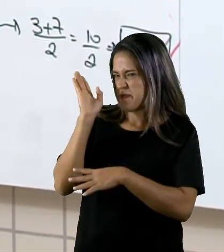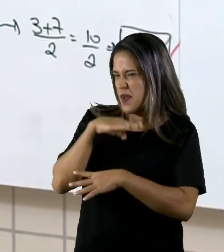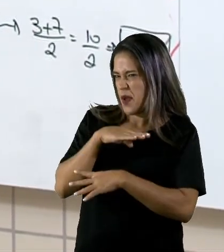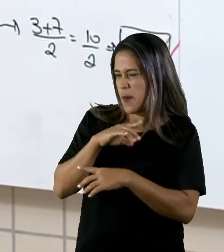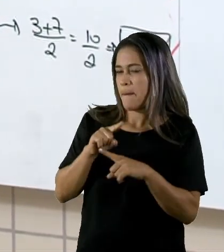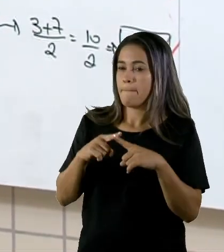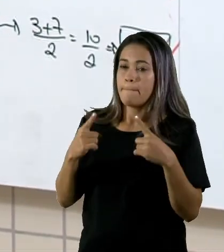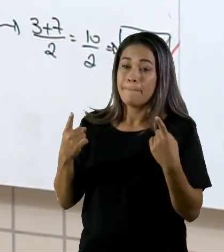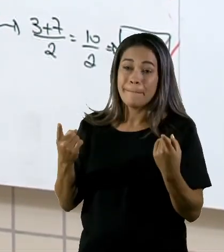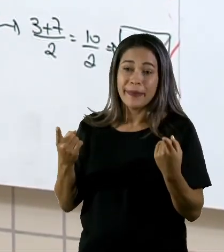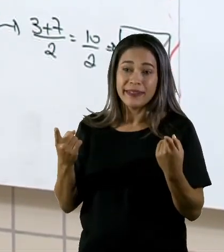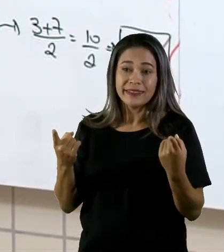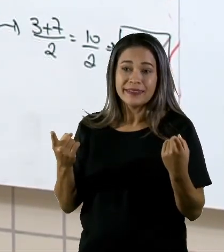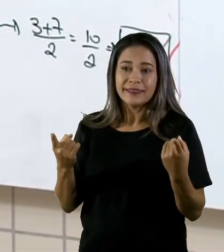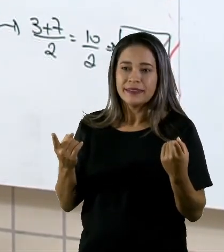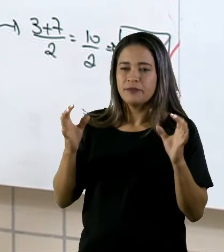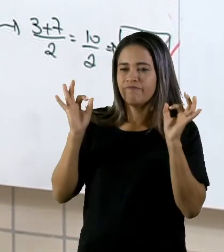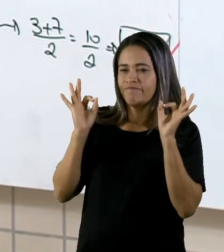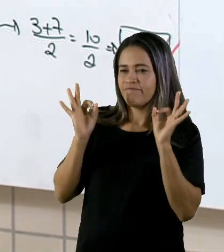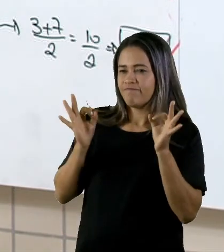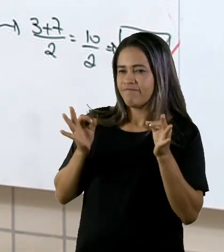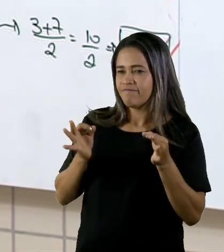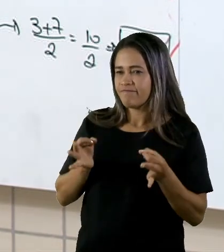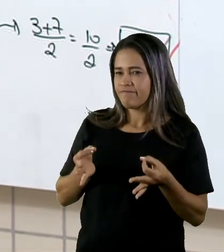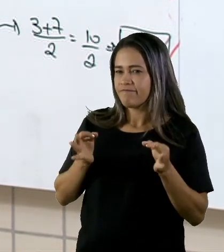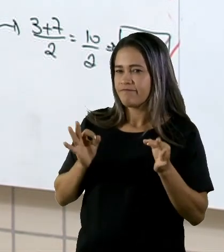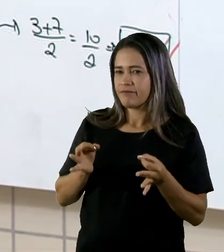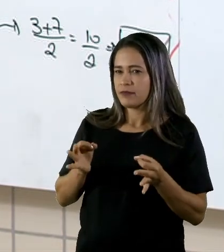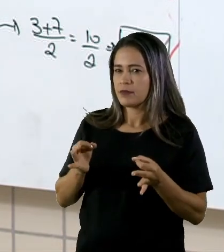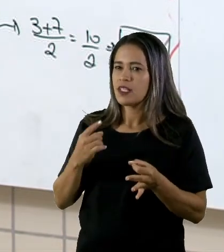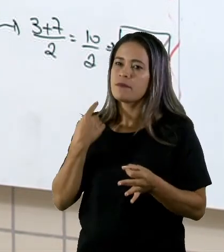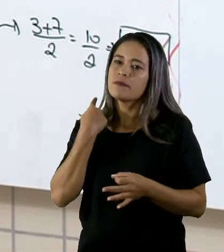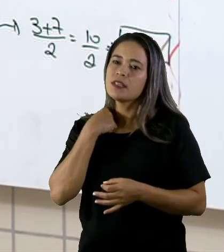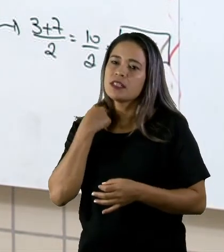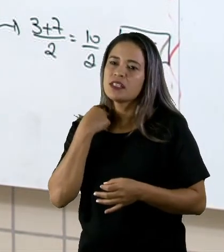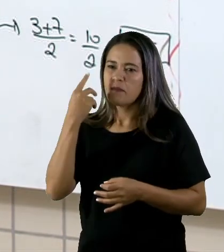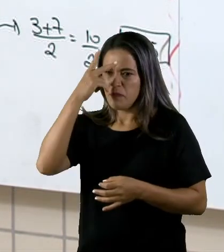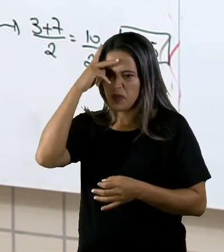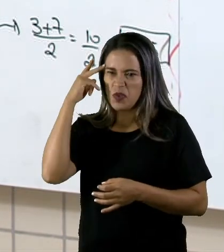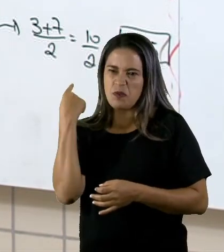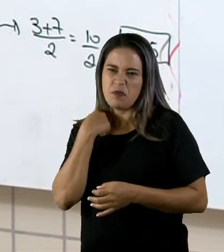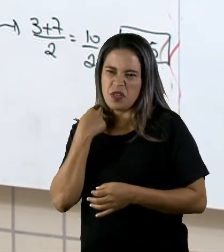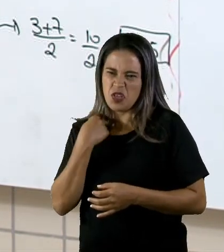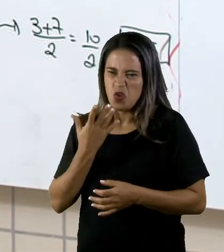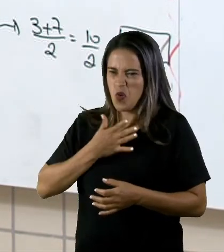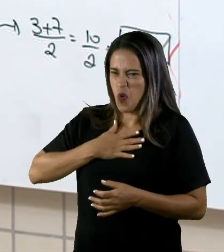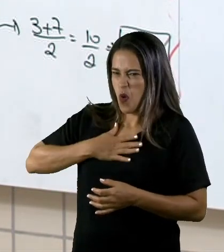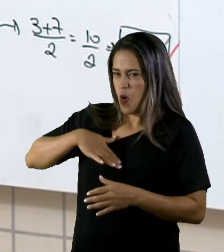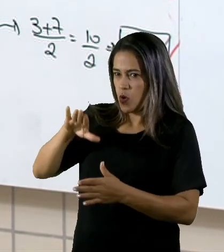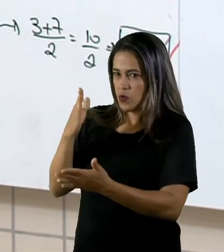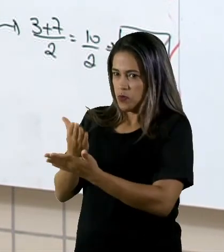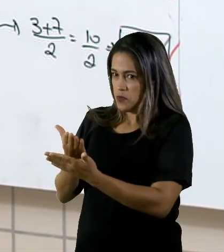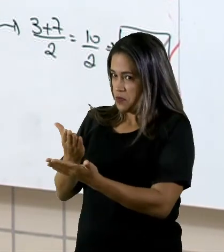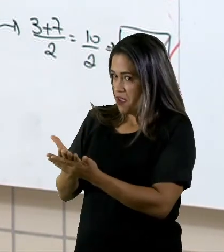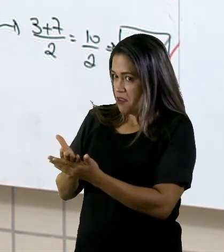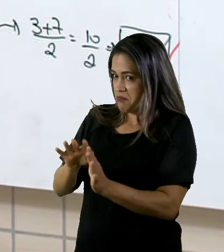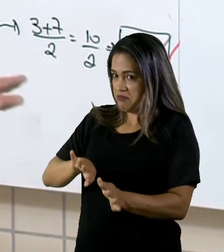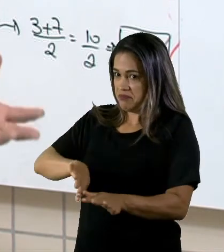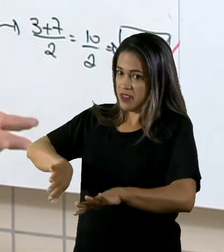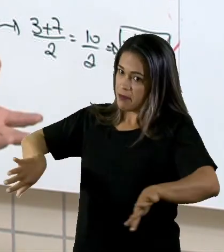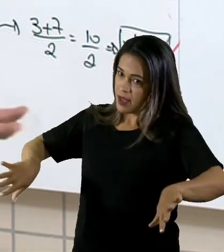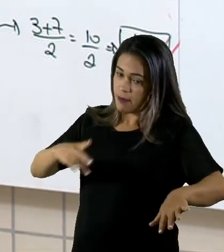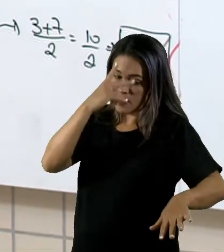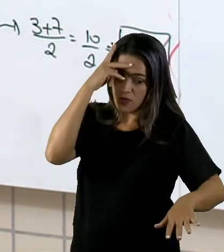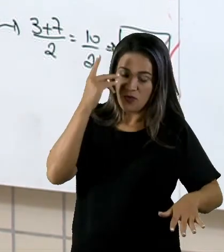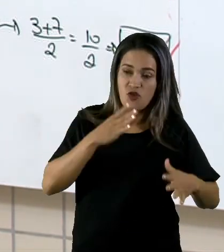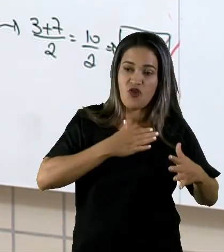perversa, mas certamente ela vai separar só o preguiçoso daquele que estuda. Óbvio que você vai escolher o seu lugar nessa